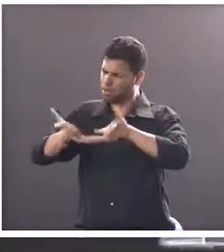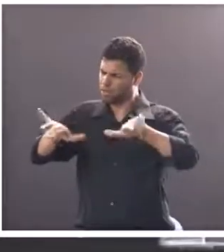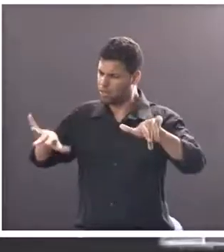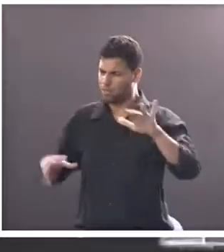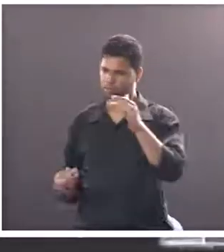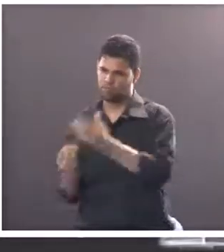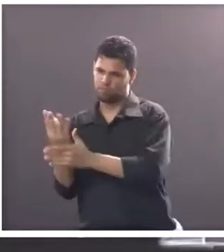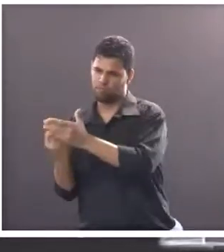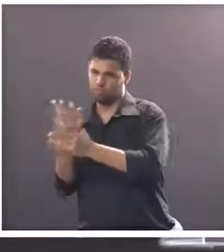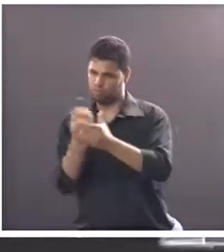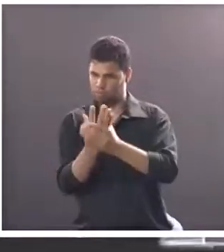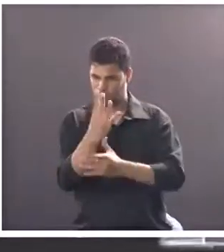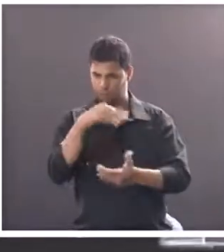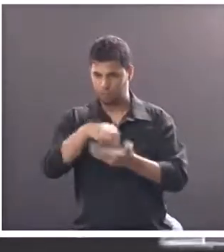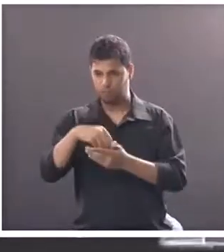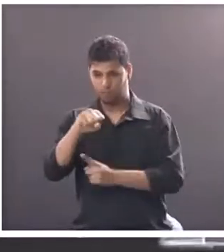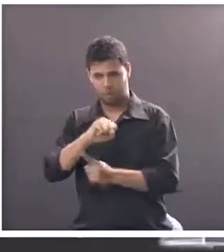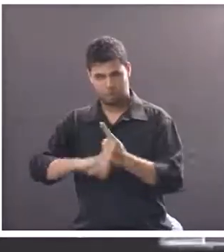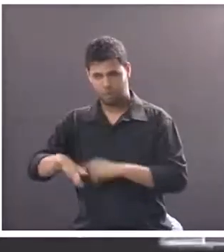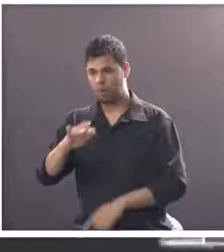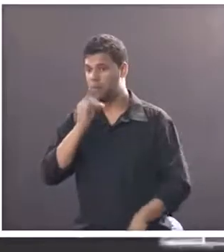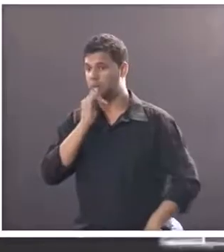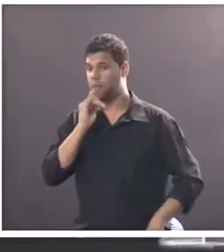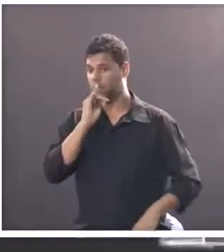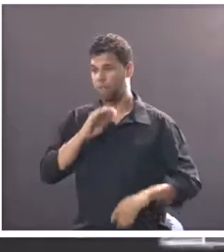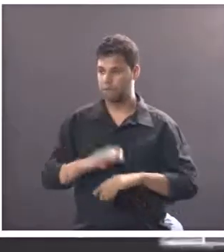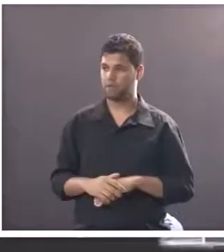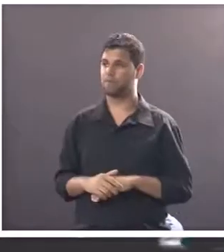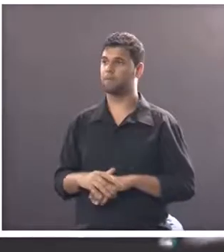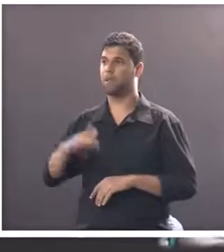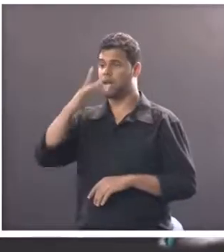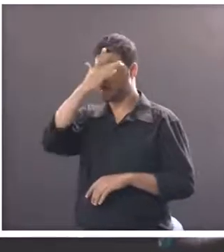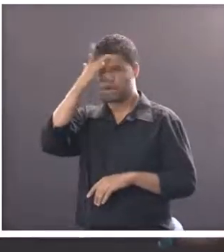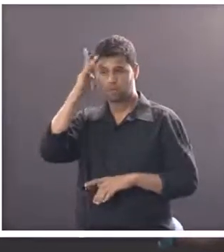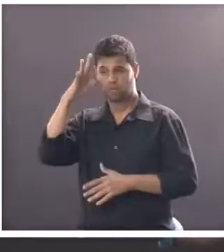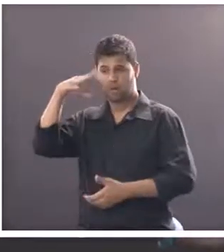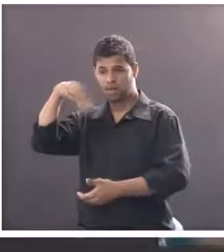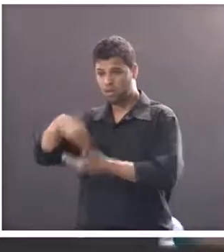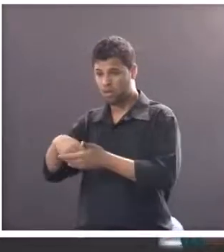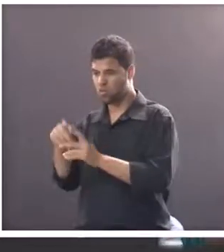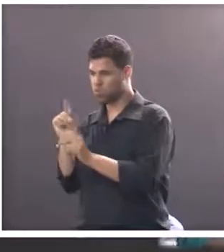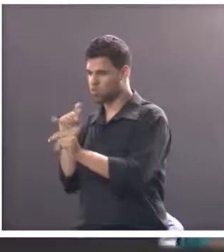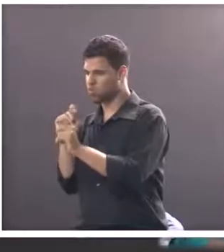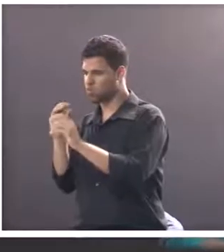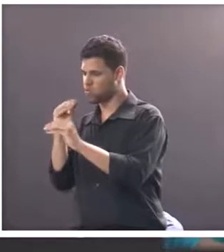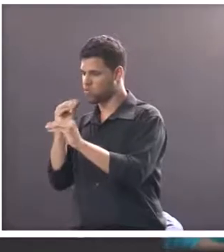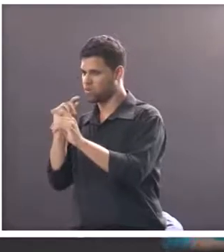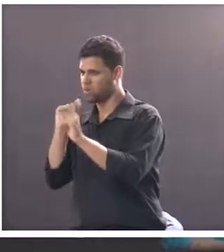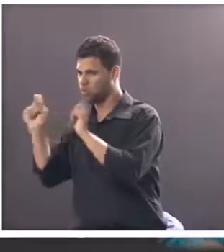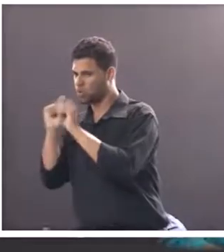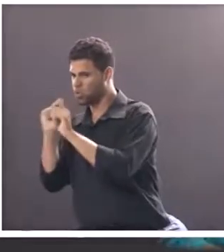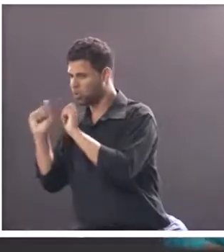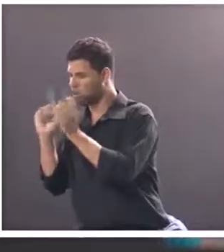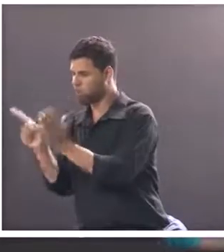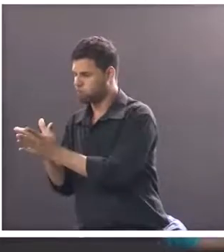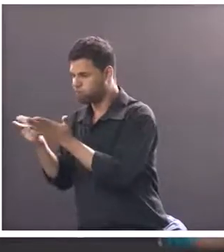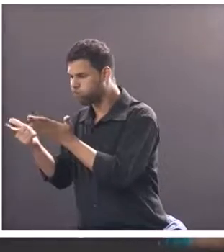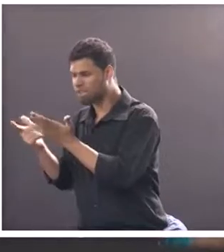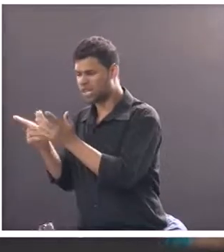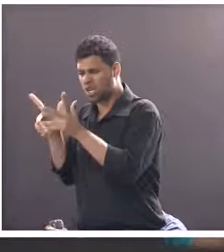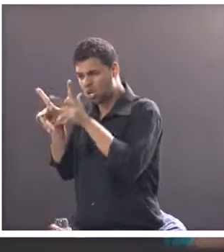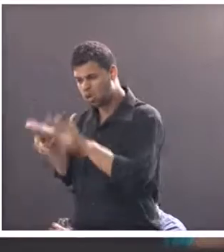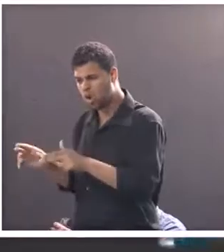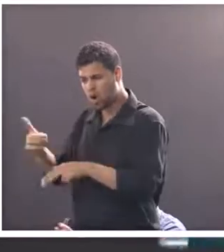surgido. Por exemplo, a pessoa que traduz um telejornal, ela não vai traduzir da mesma forma que